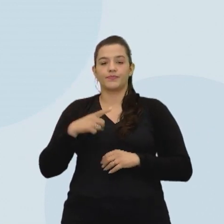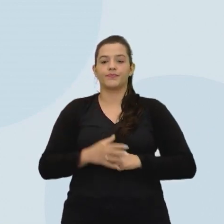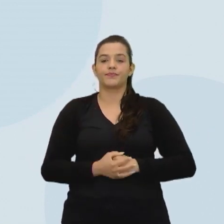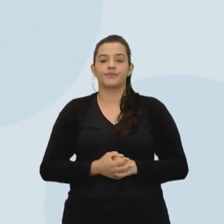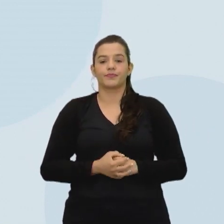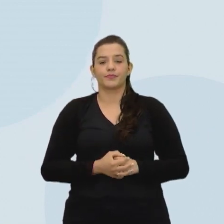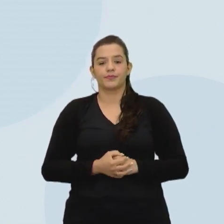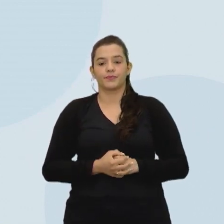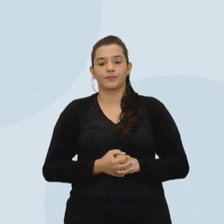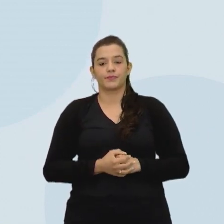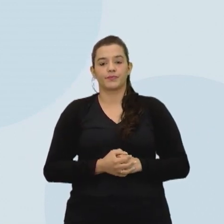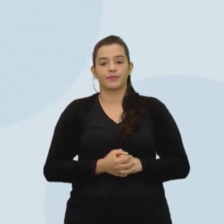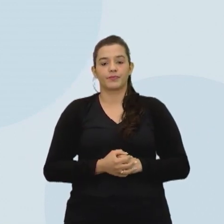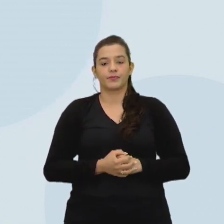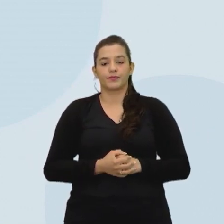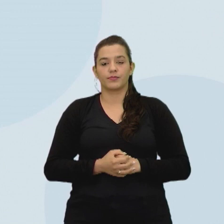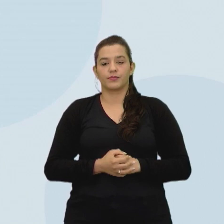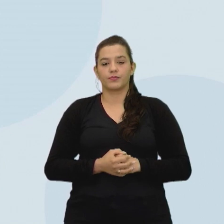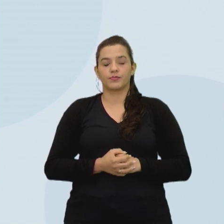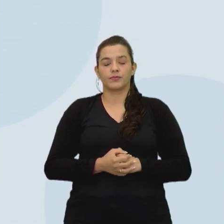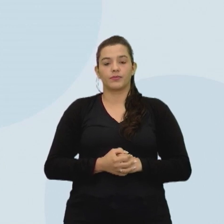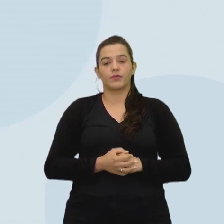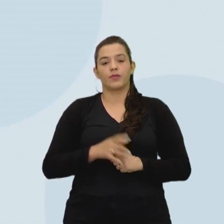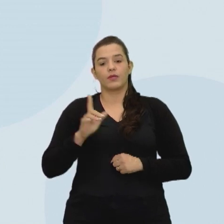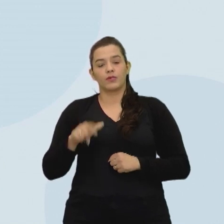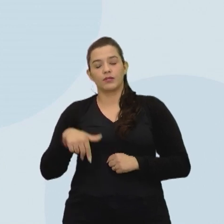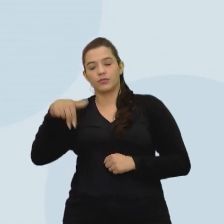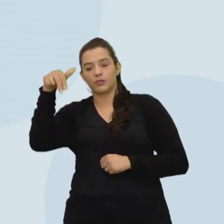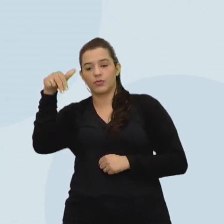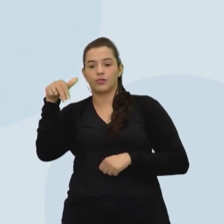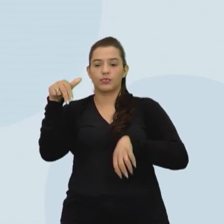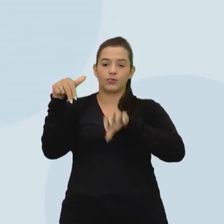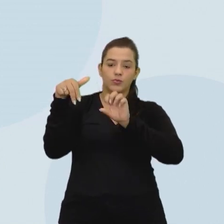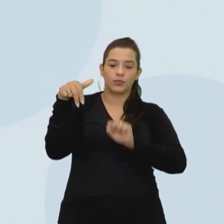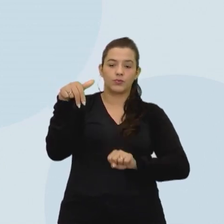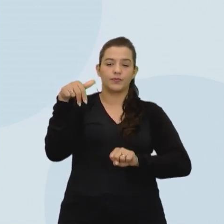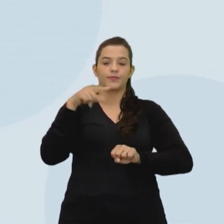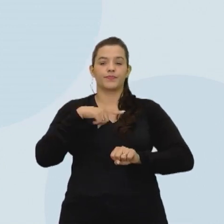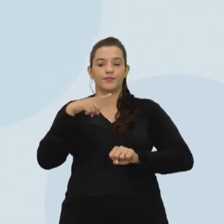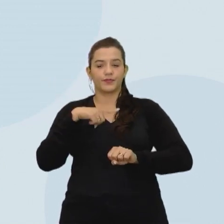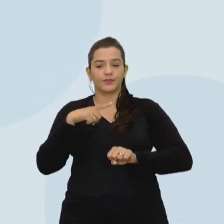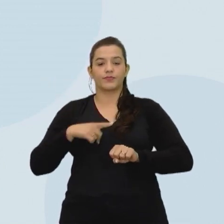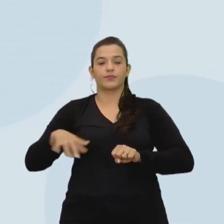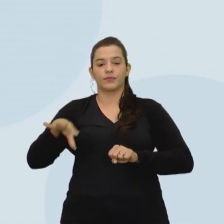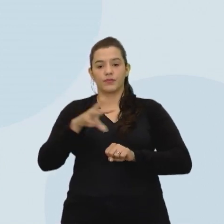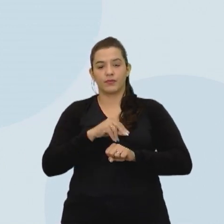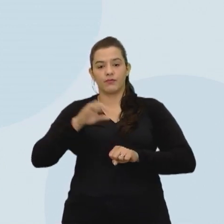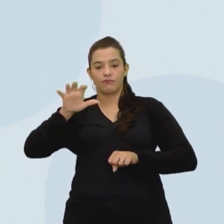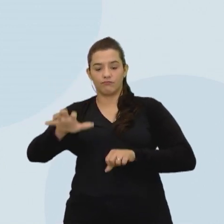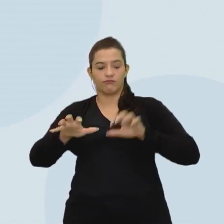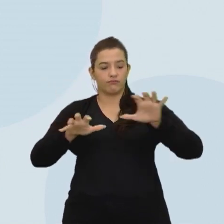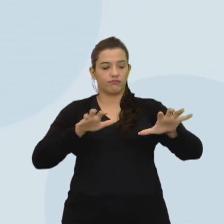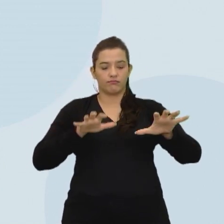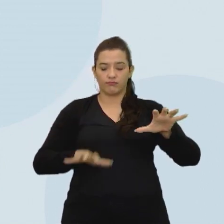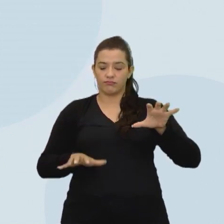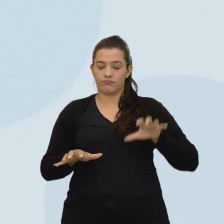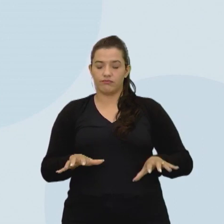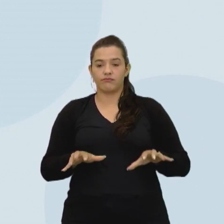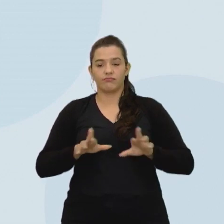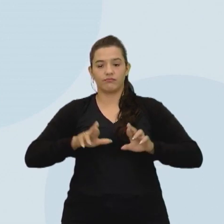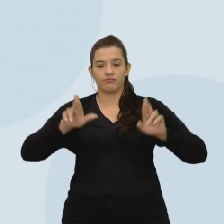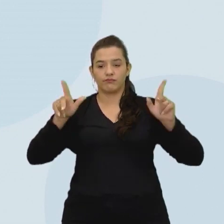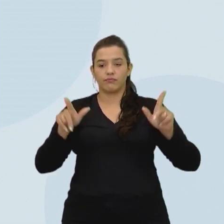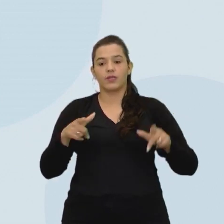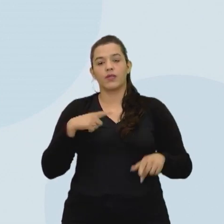uma parte do continente americano, aqui, tanto no norte como no sul, né, com coberturas sedimentares, o mesmo